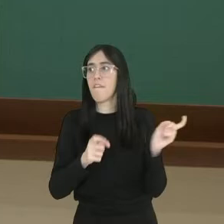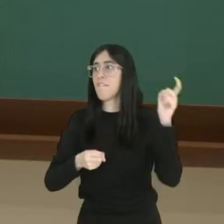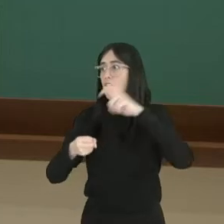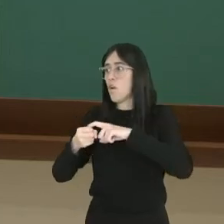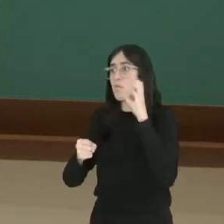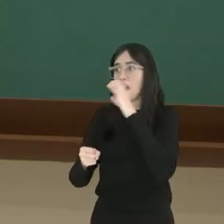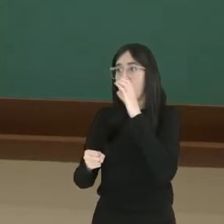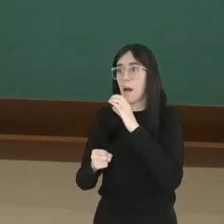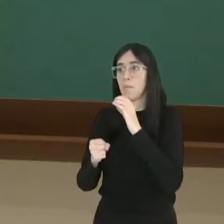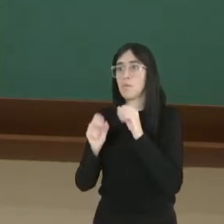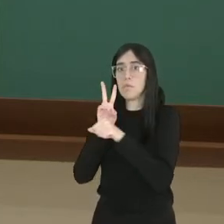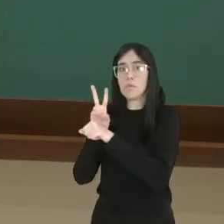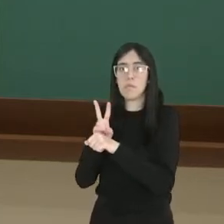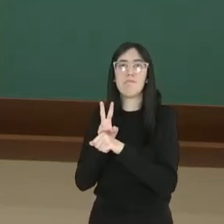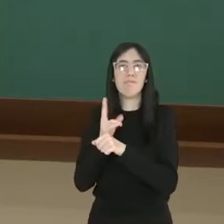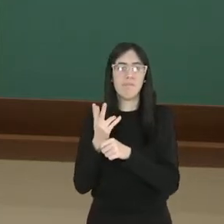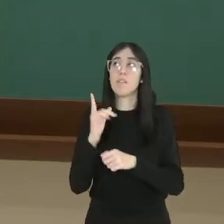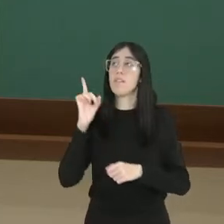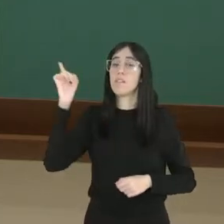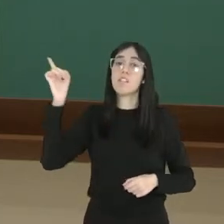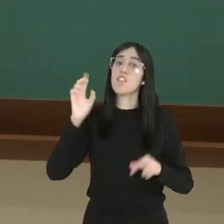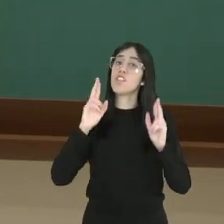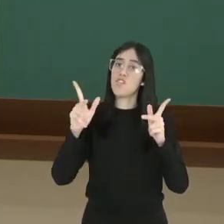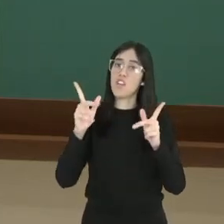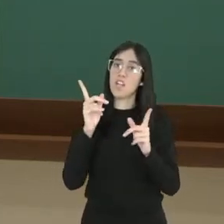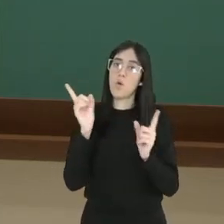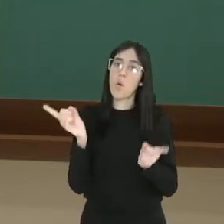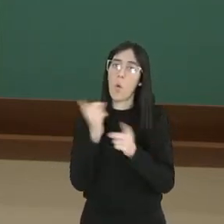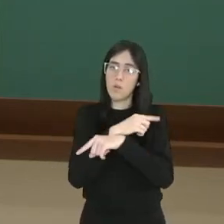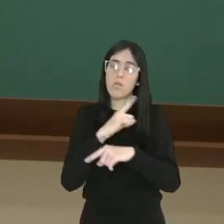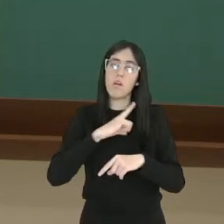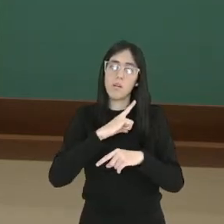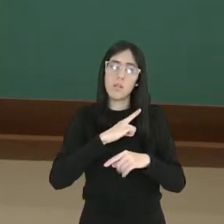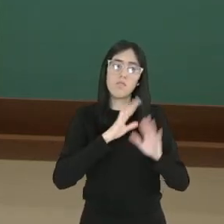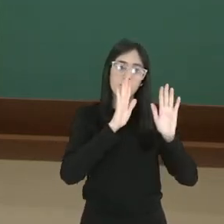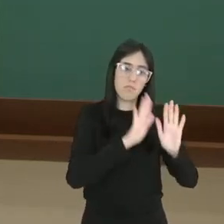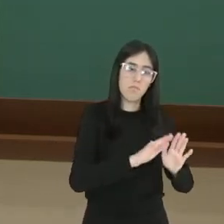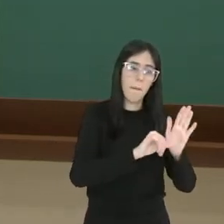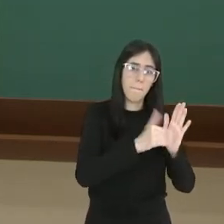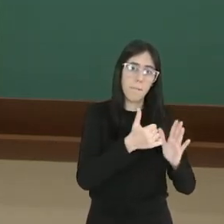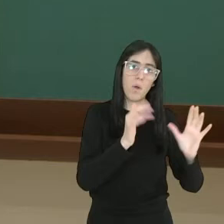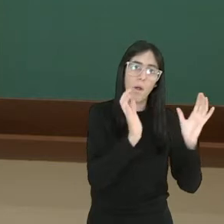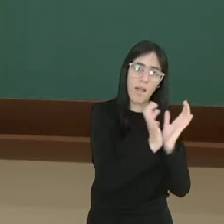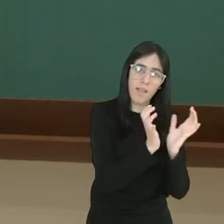para a defesa. No beisebol não, eu vou ter esses momentos bem separados, vai ter um